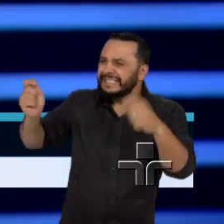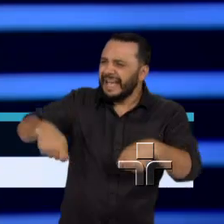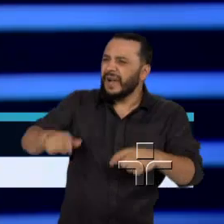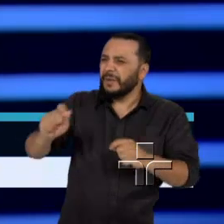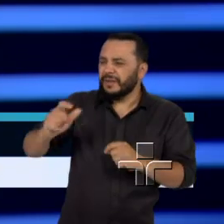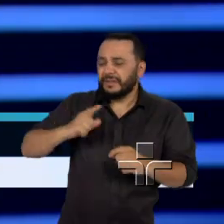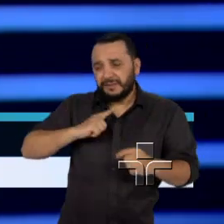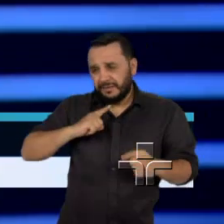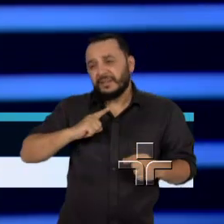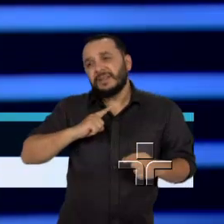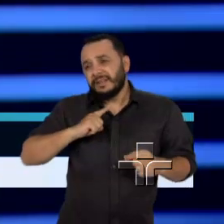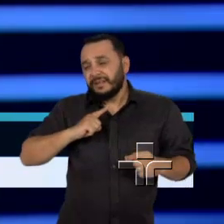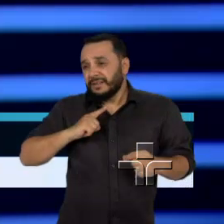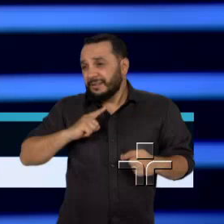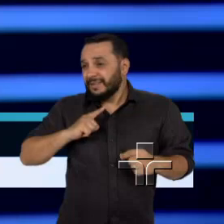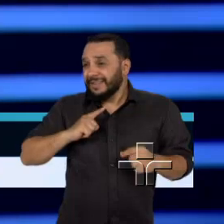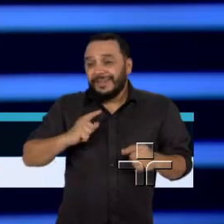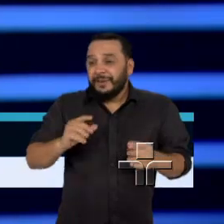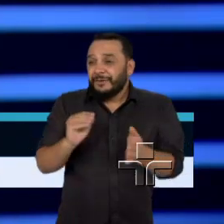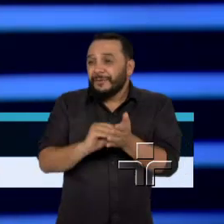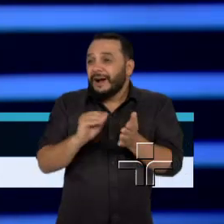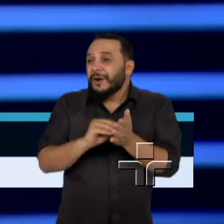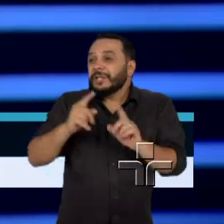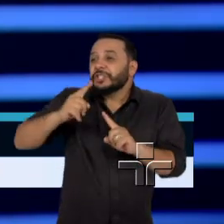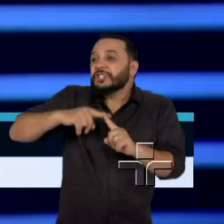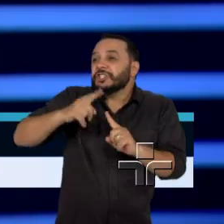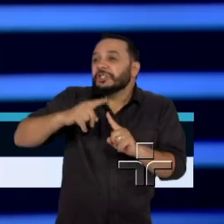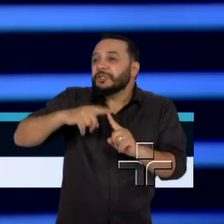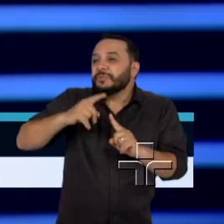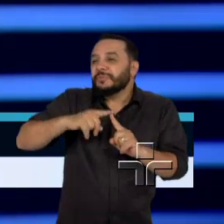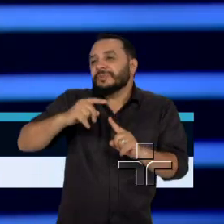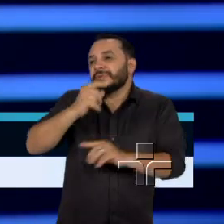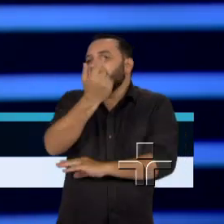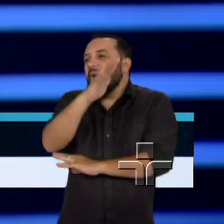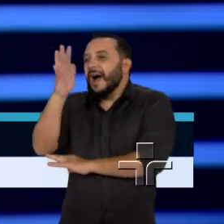na verdade, a gente nem acabou de catalogar as espécies na Amazônia.